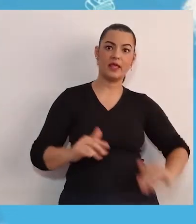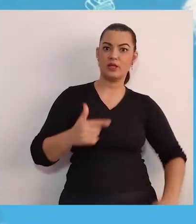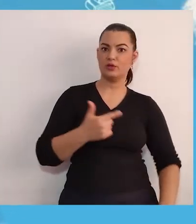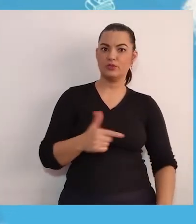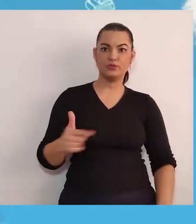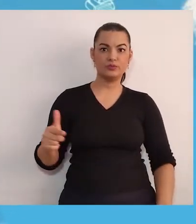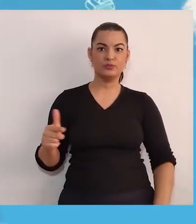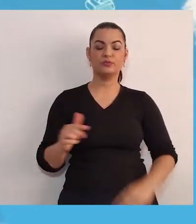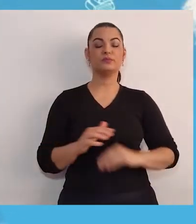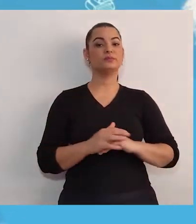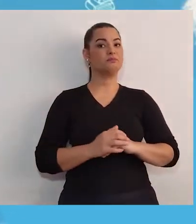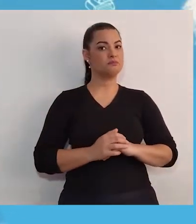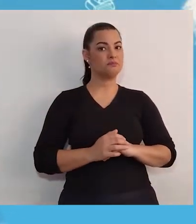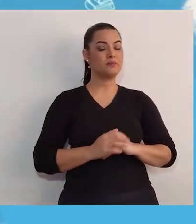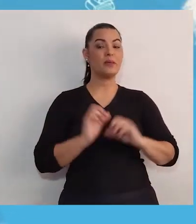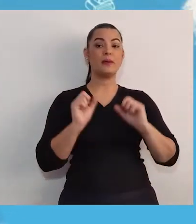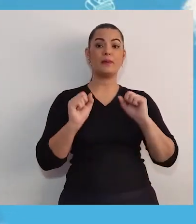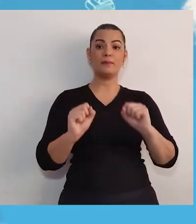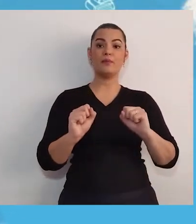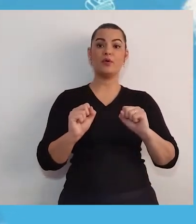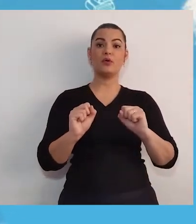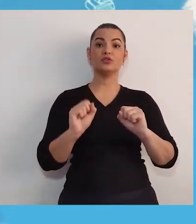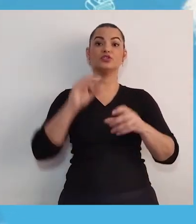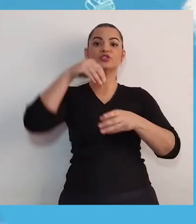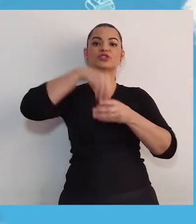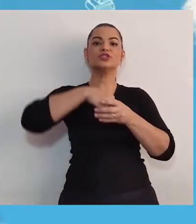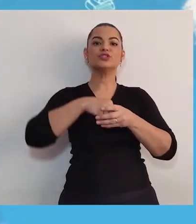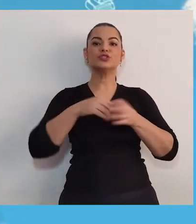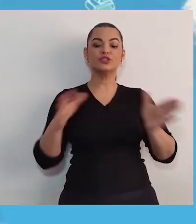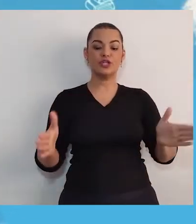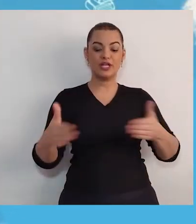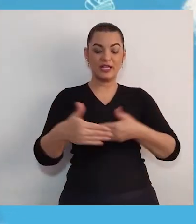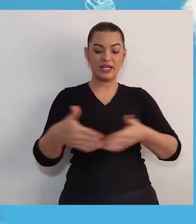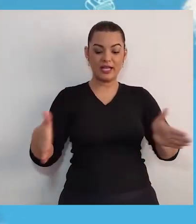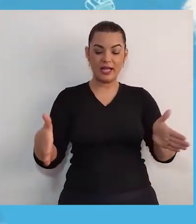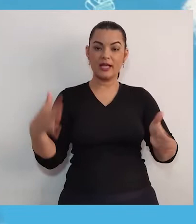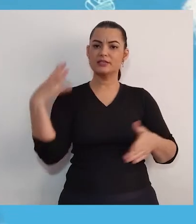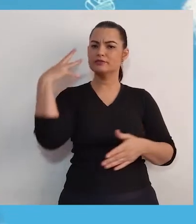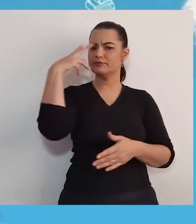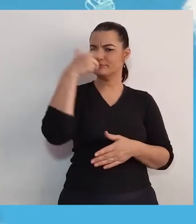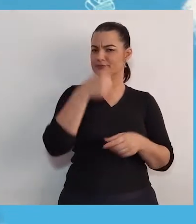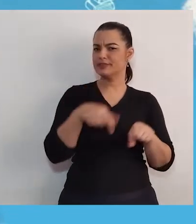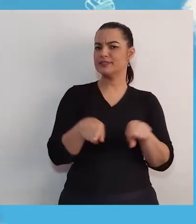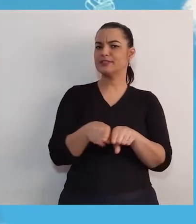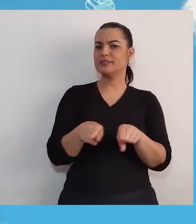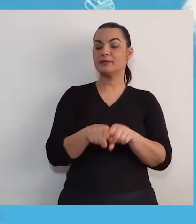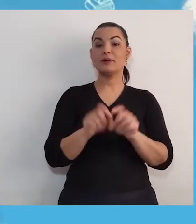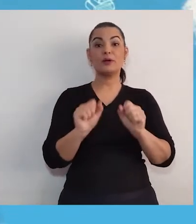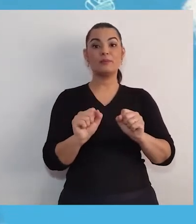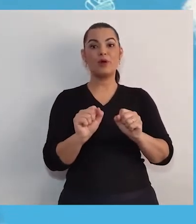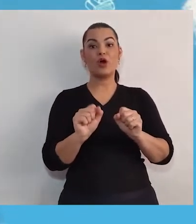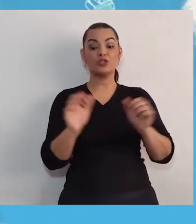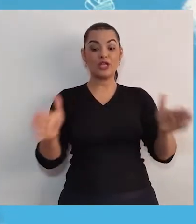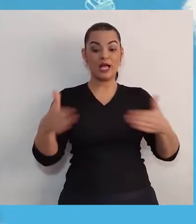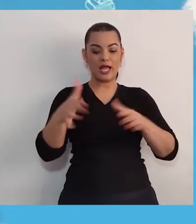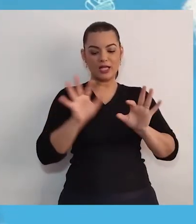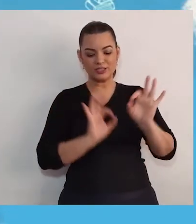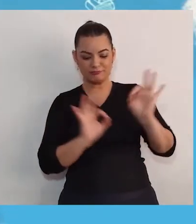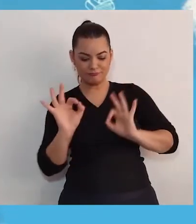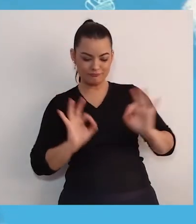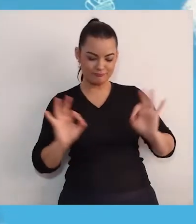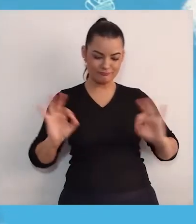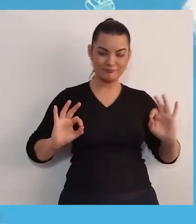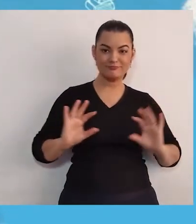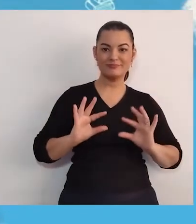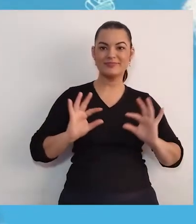portadores textuais, os seus livros, você pode colocar numa caixa, fica lindo também. Você pode também enfeitar essa caixa,